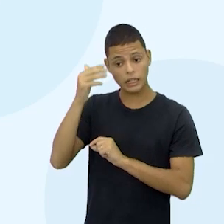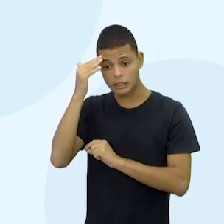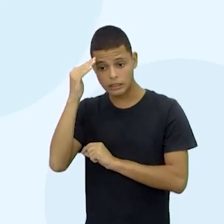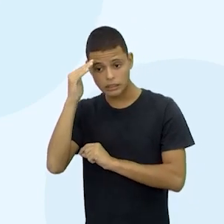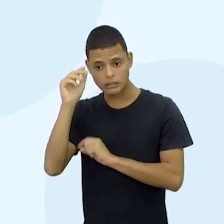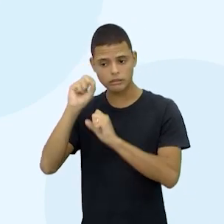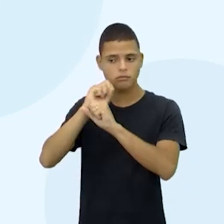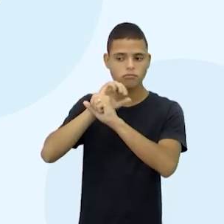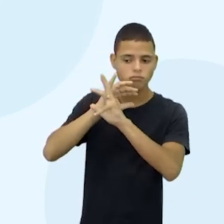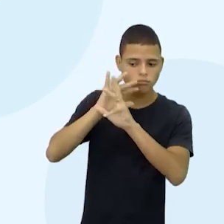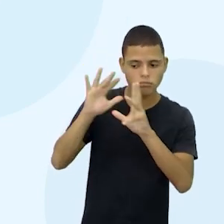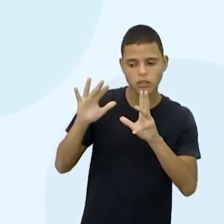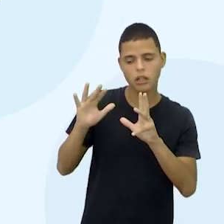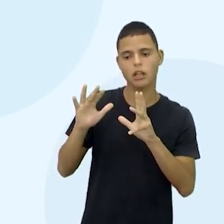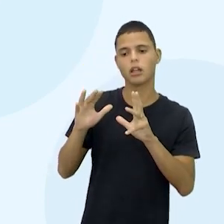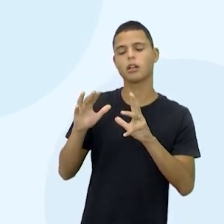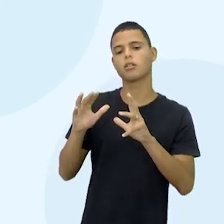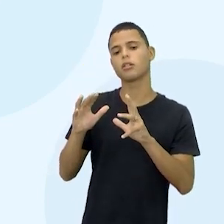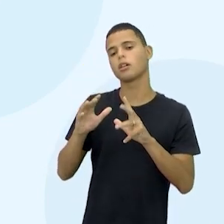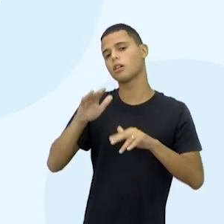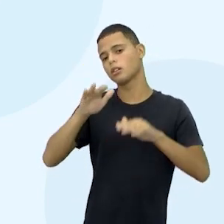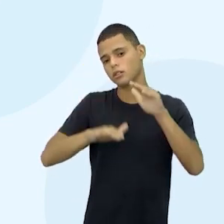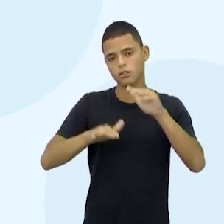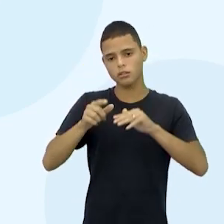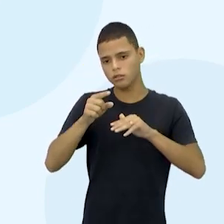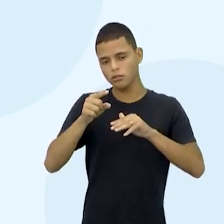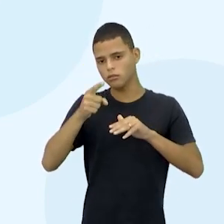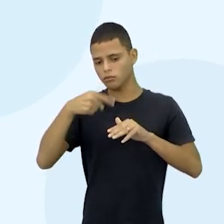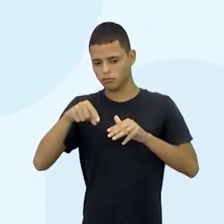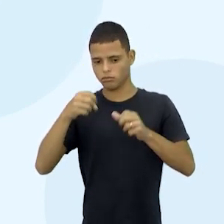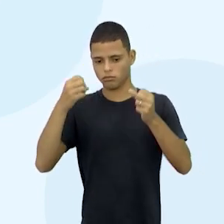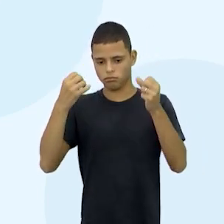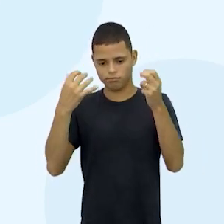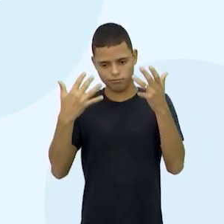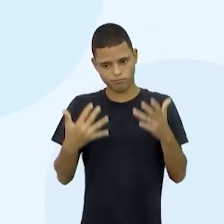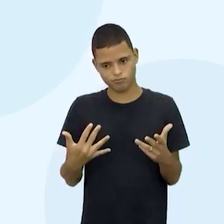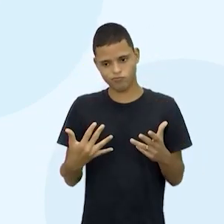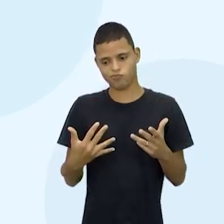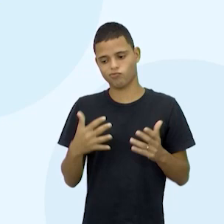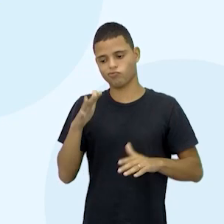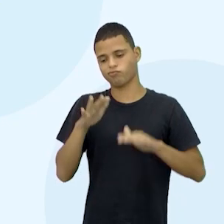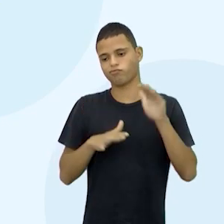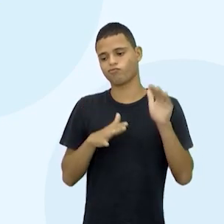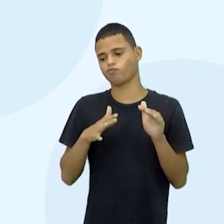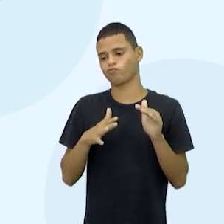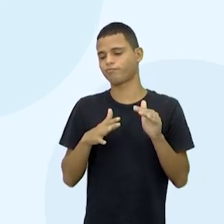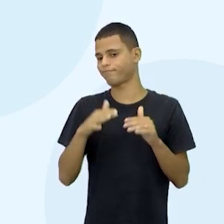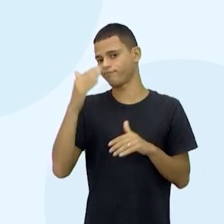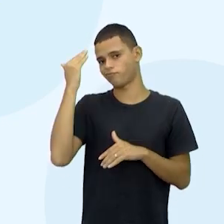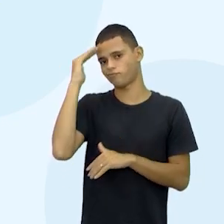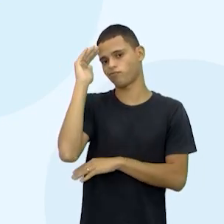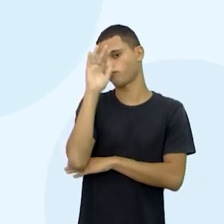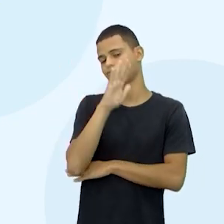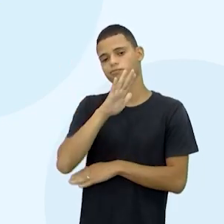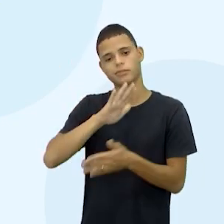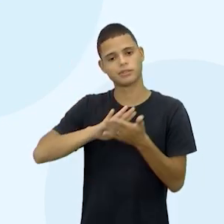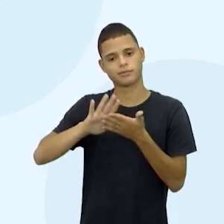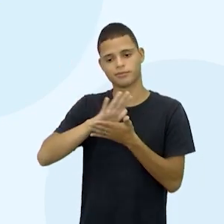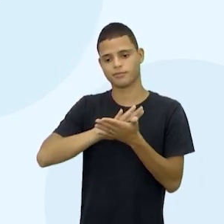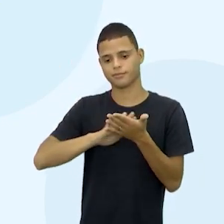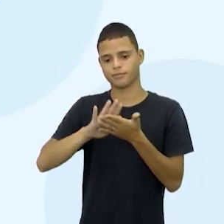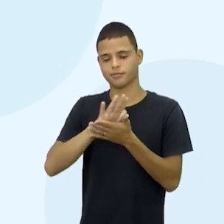conseguiu entender o que o grupo falou? Porque muitas vezes a gente explica e muitas vezes não dá para entender, né? Então, o conteúdo compreendido.